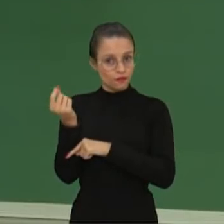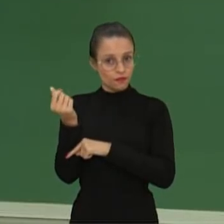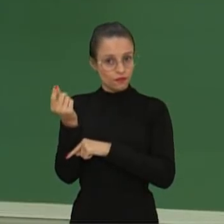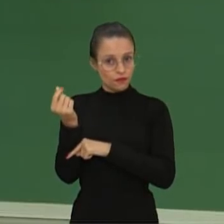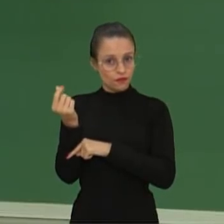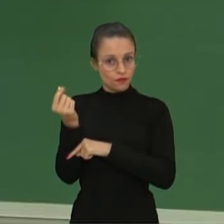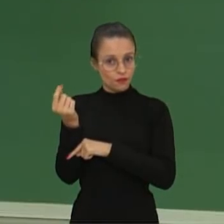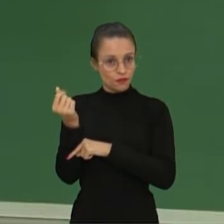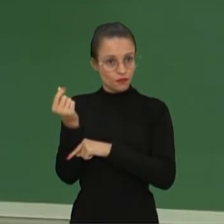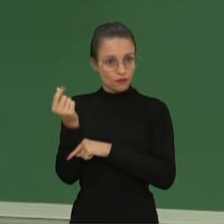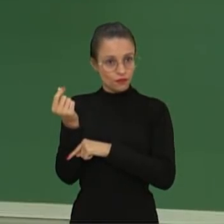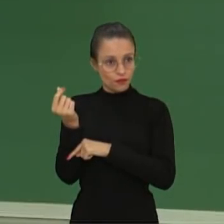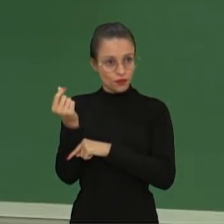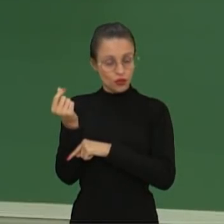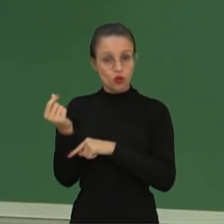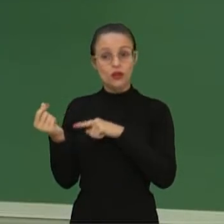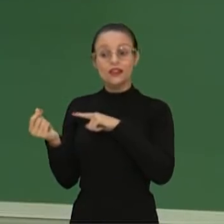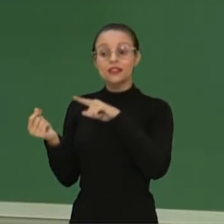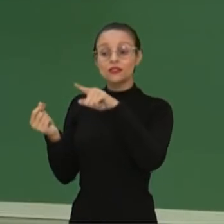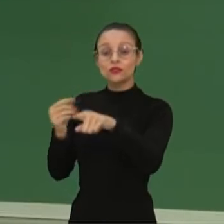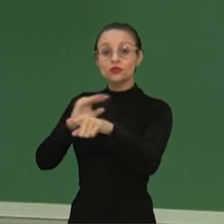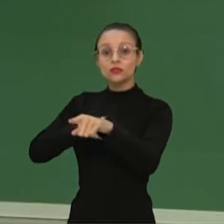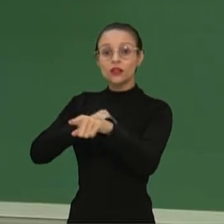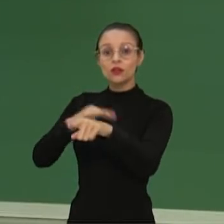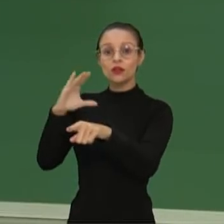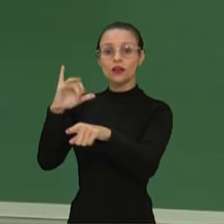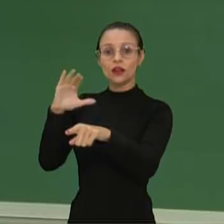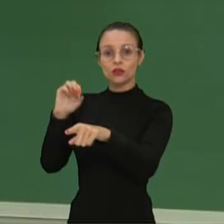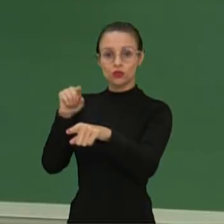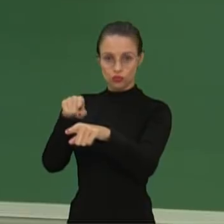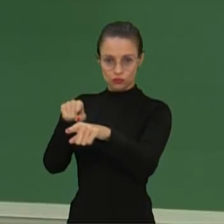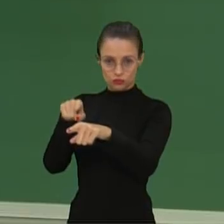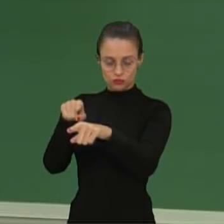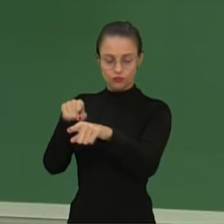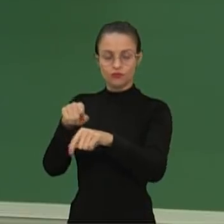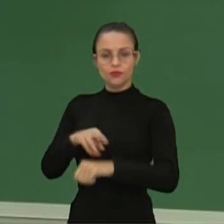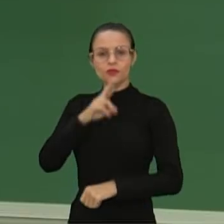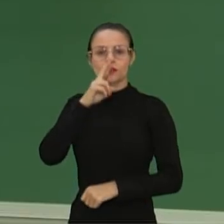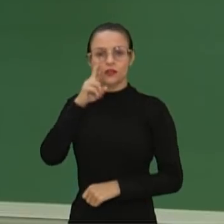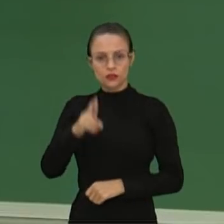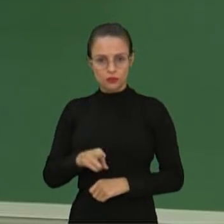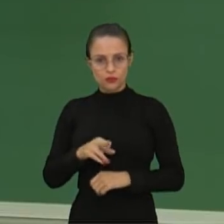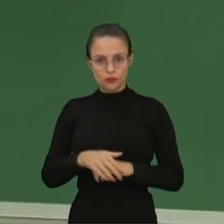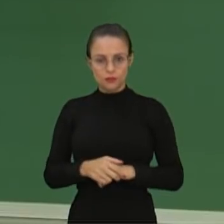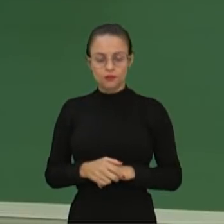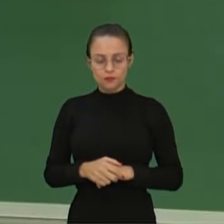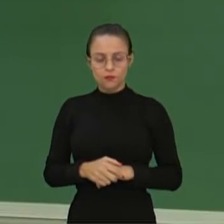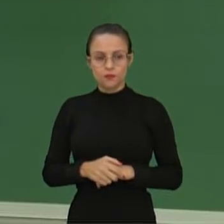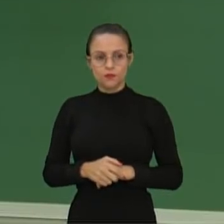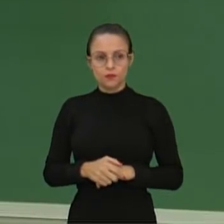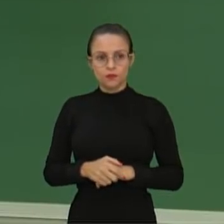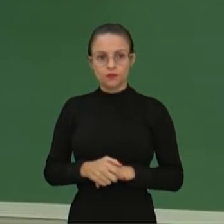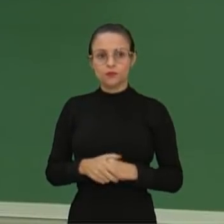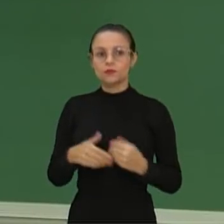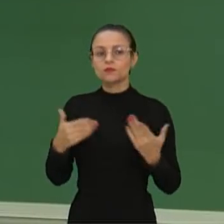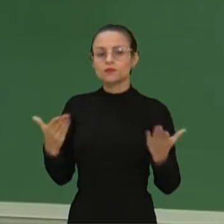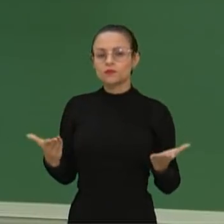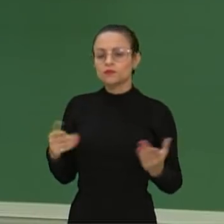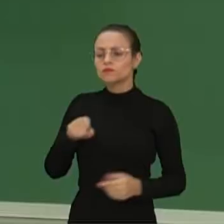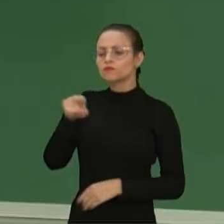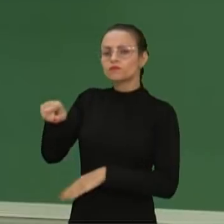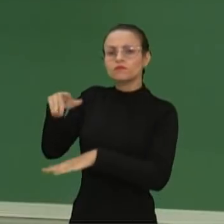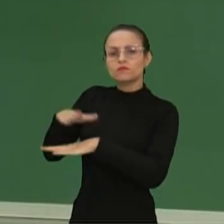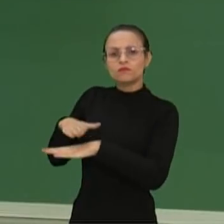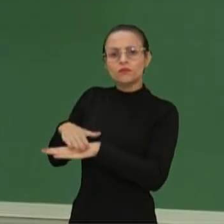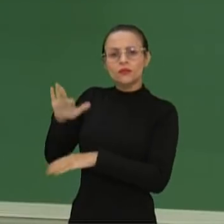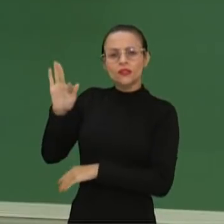de quanto ganha o Caio, né? Que é a nossa raiz da equação, é a nossa incógnita. E quanto que ganha